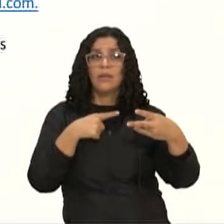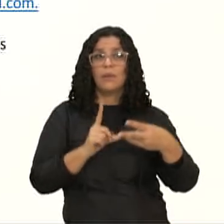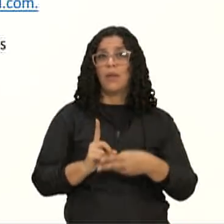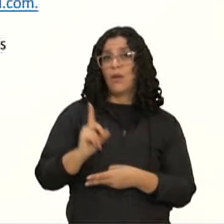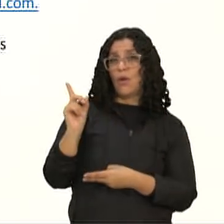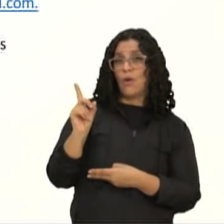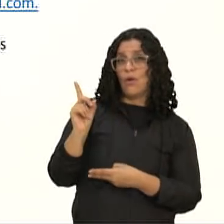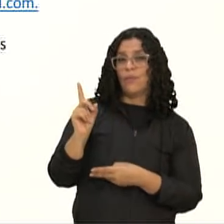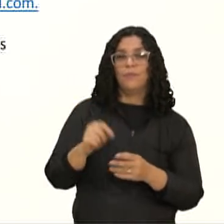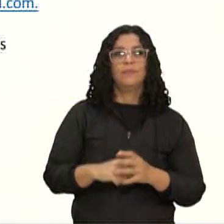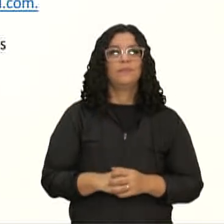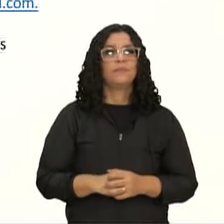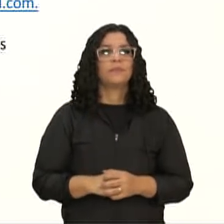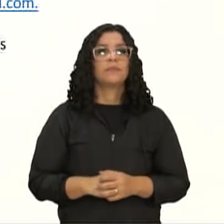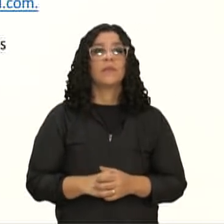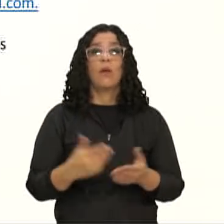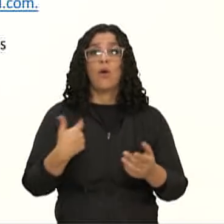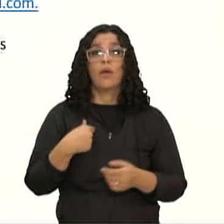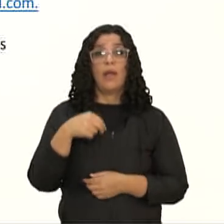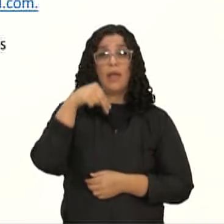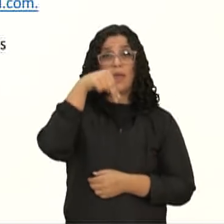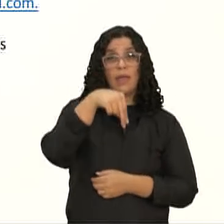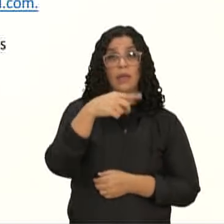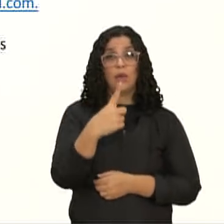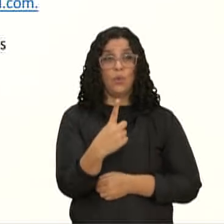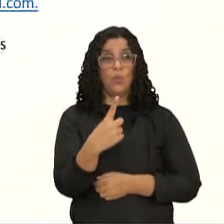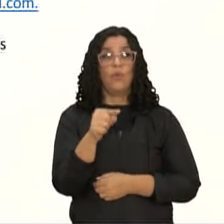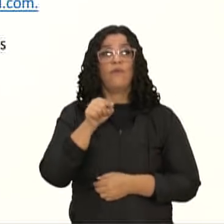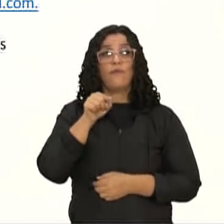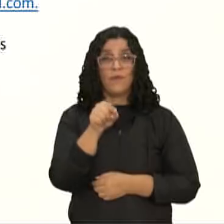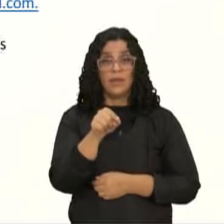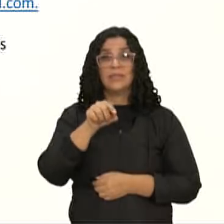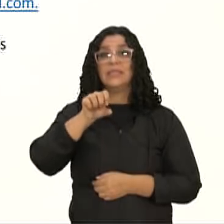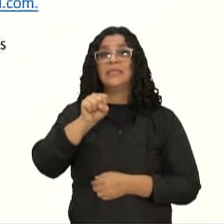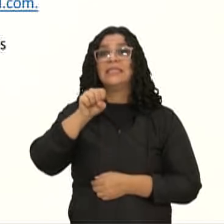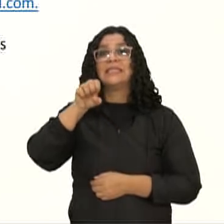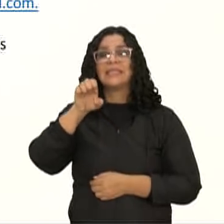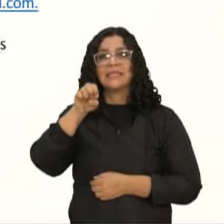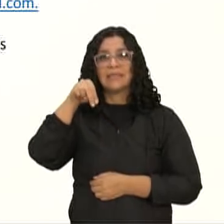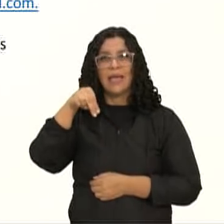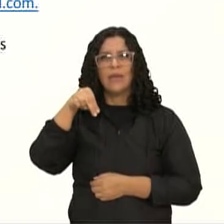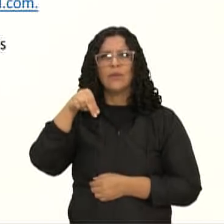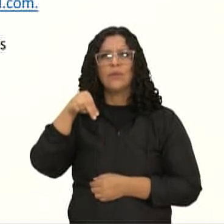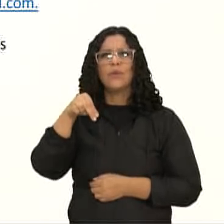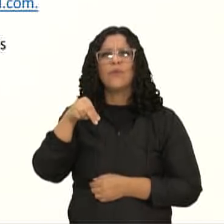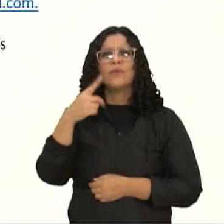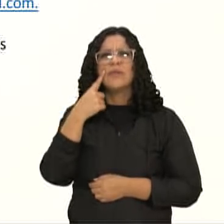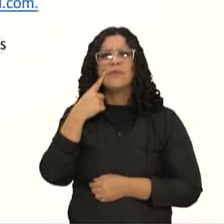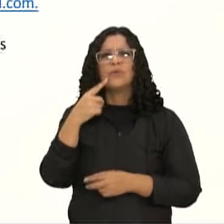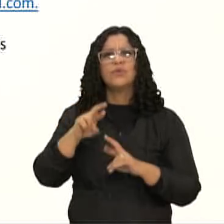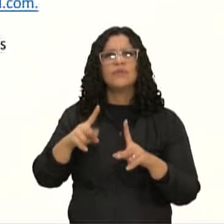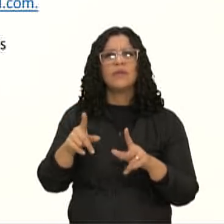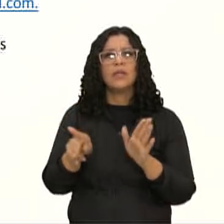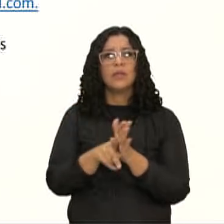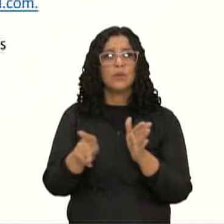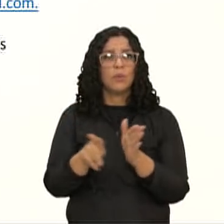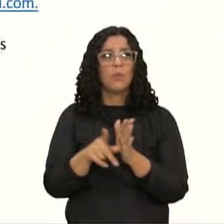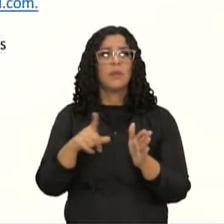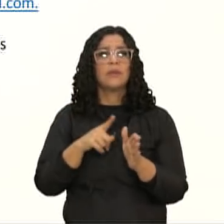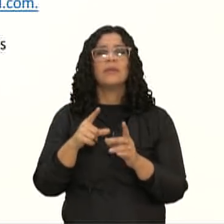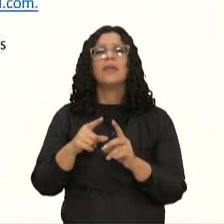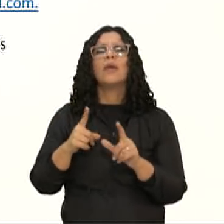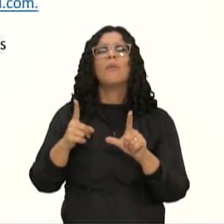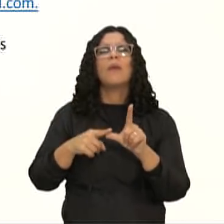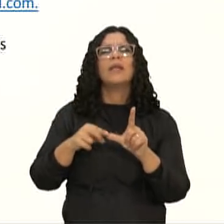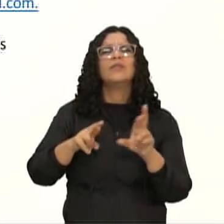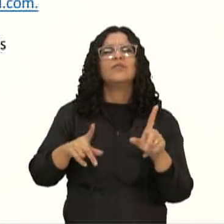de Snell-Descartes. Aqui, ó, pegando ali o meio 1, analisando ele a partir do índice de refração e também do seu